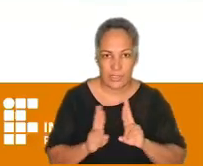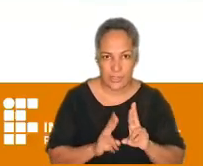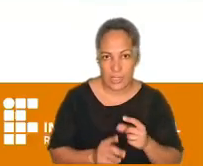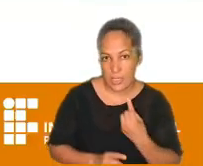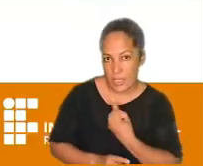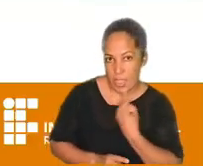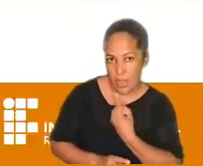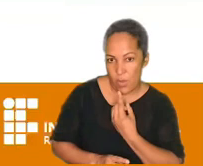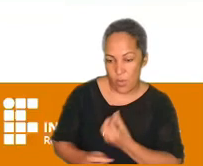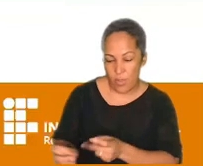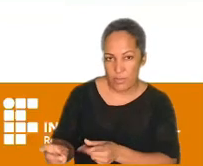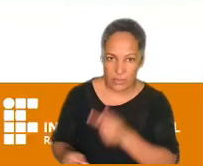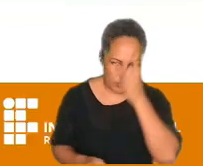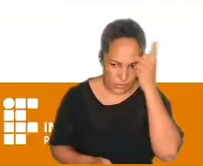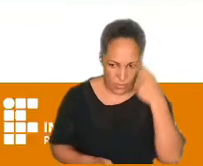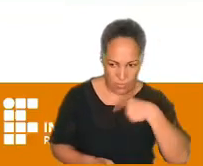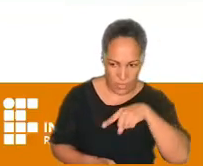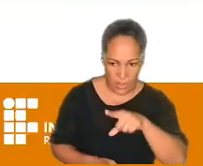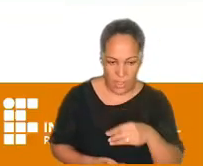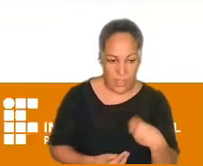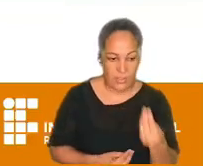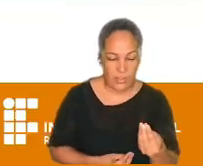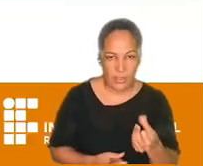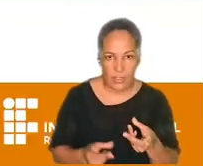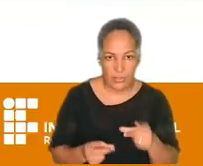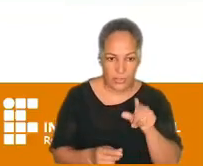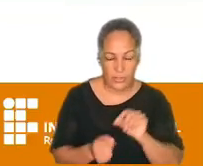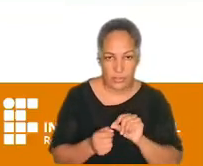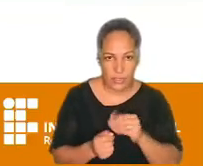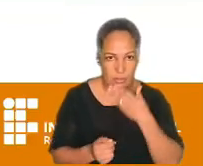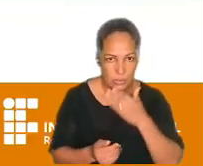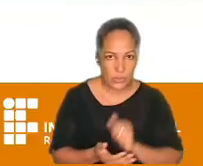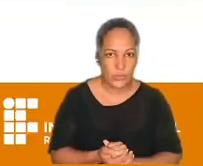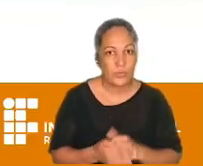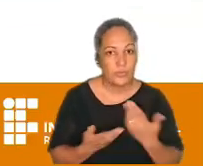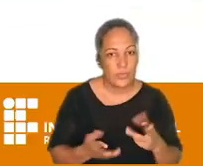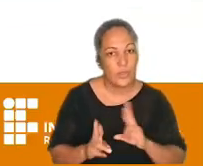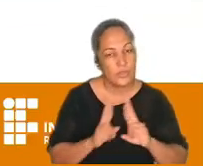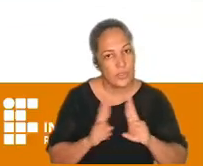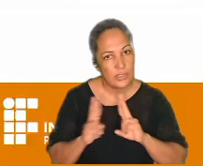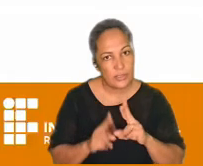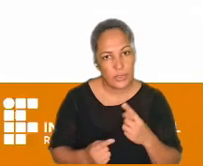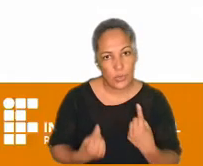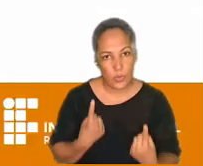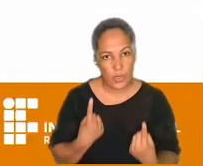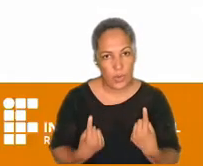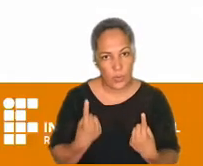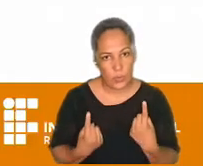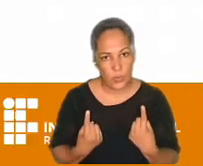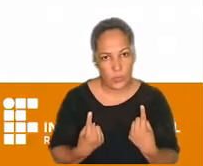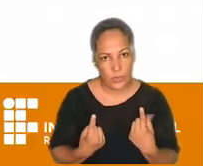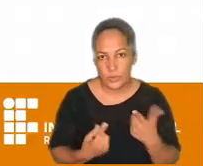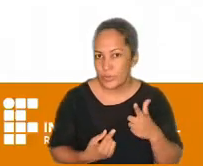está relacionado a uma venda. Então, o cara vai lá entregar aquela venda para você. Então, aqui está um relacionamento 1 para